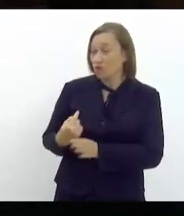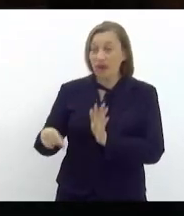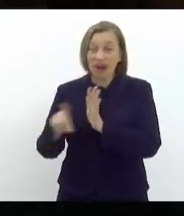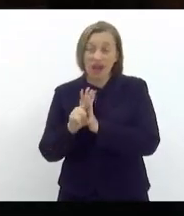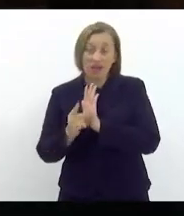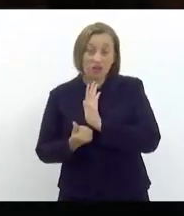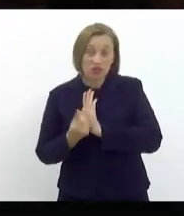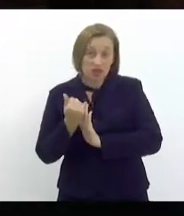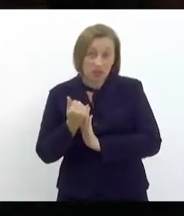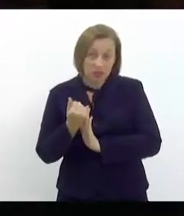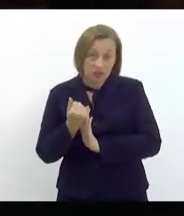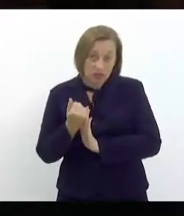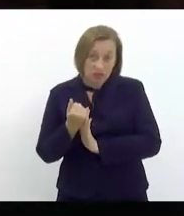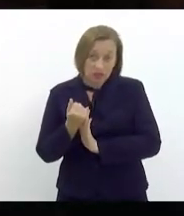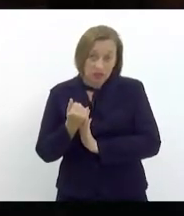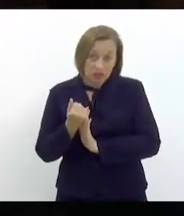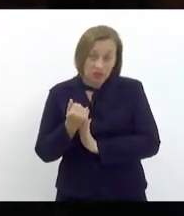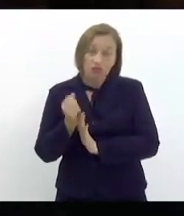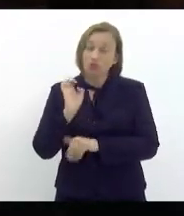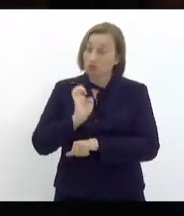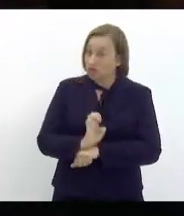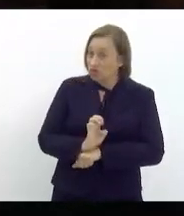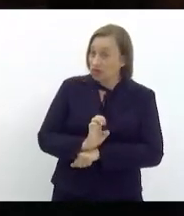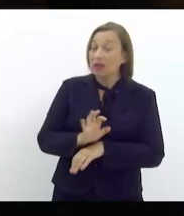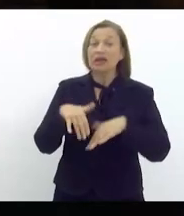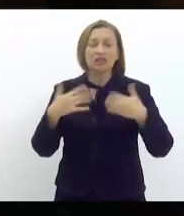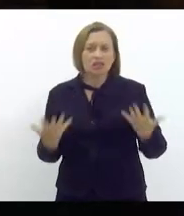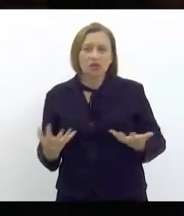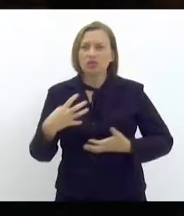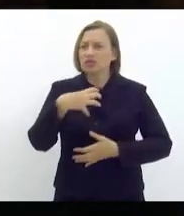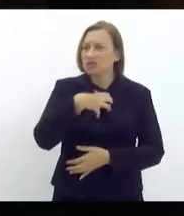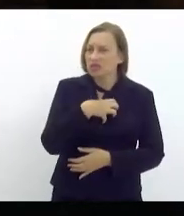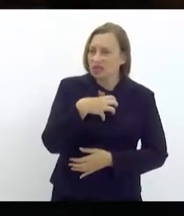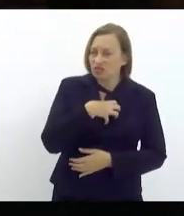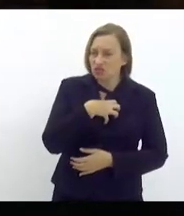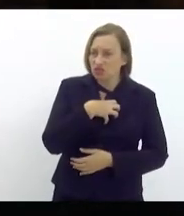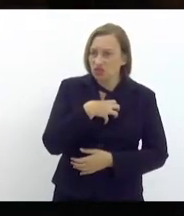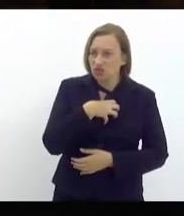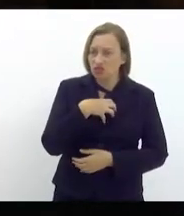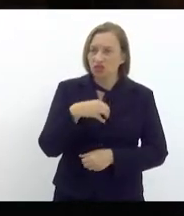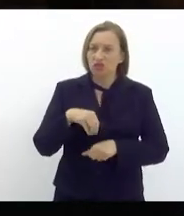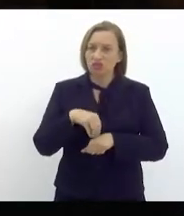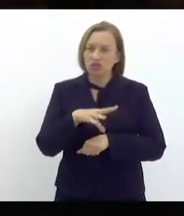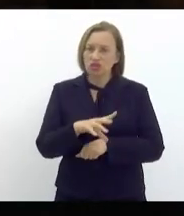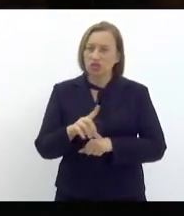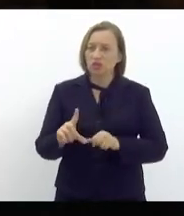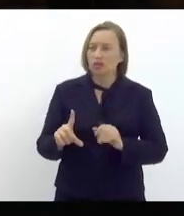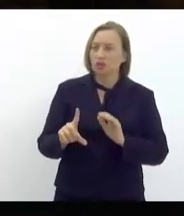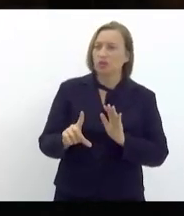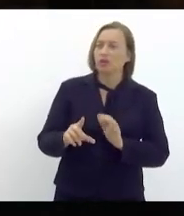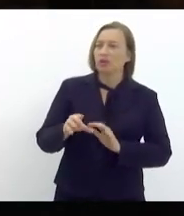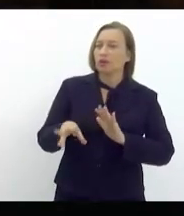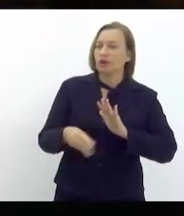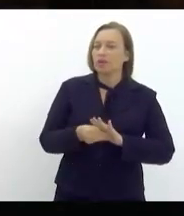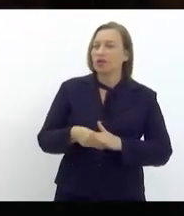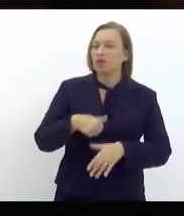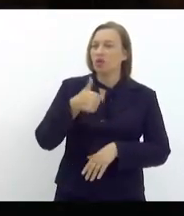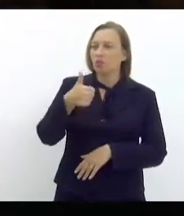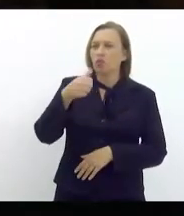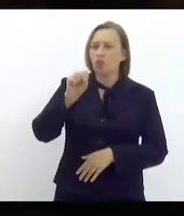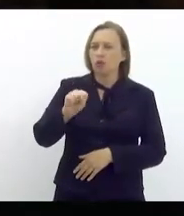diretrizes orçamentárias do estado então nesse sentido o destaque para a emenda 182